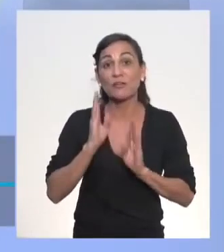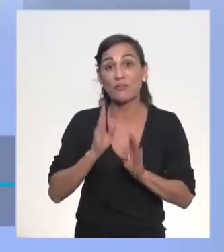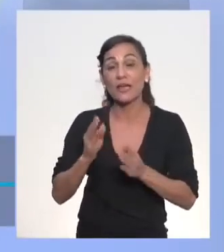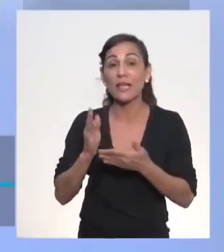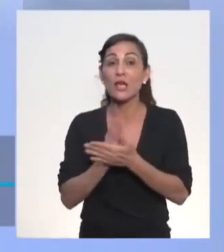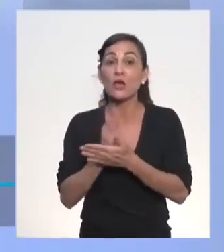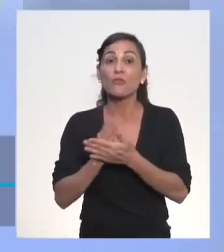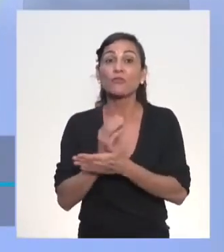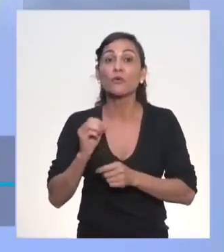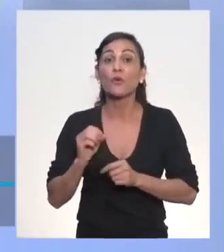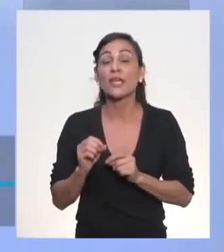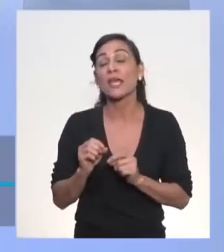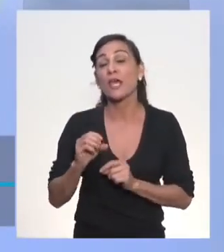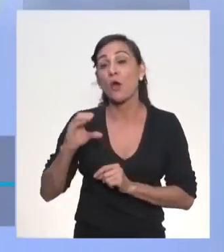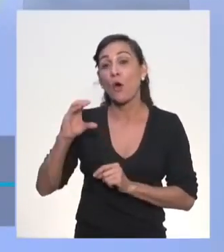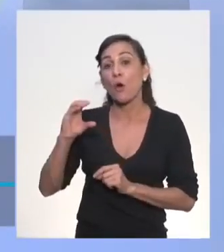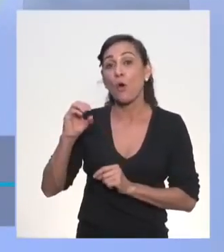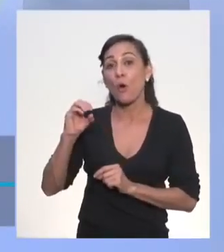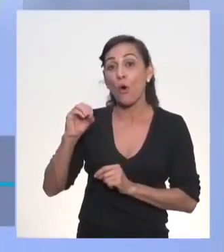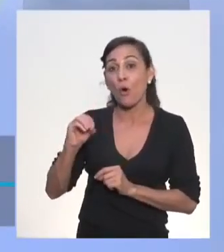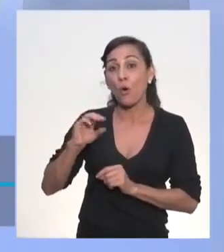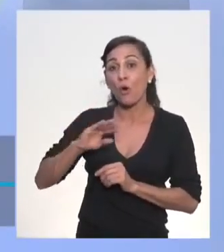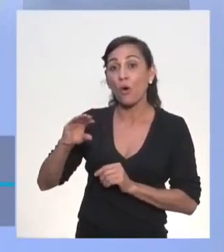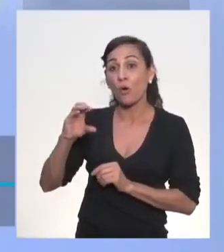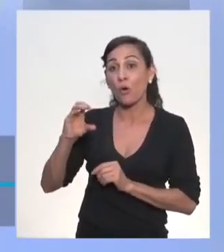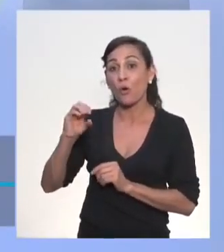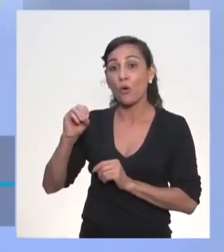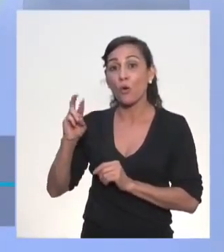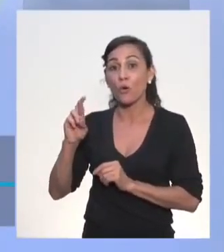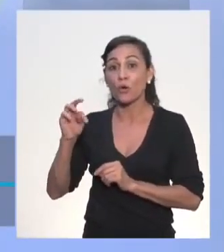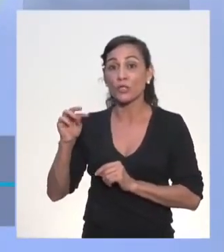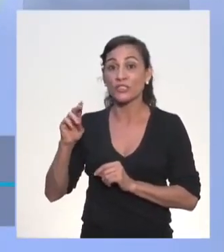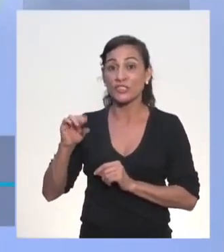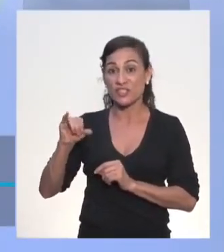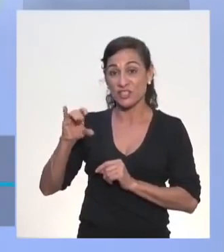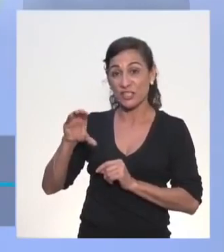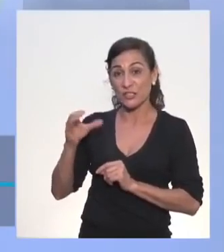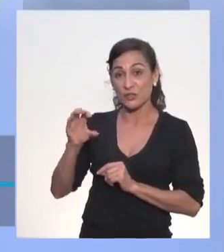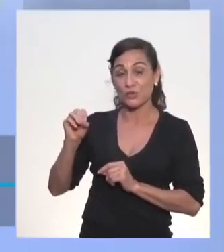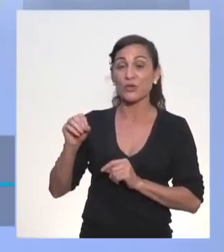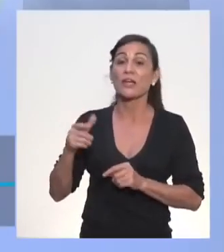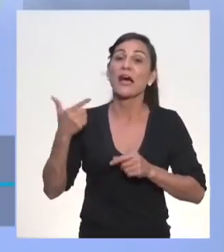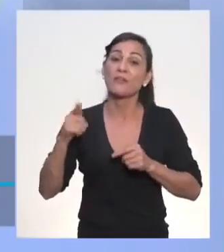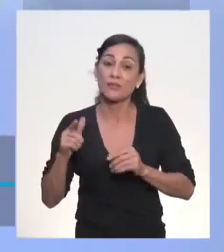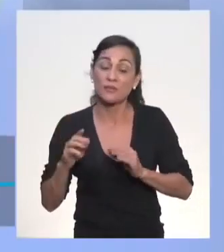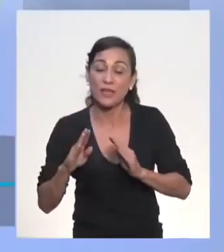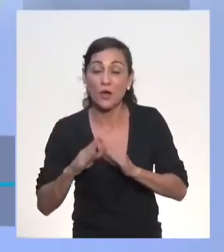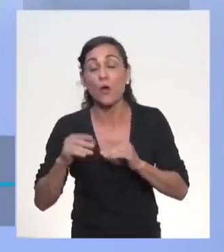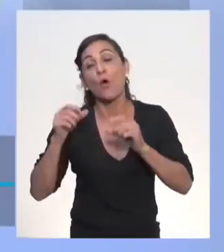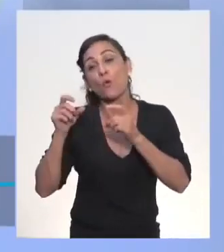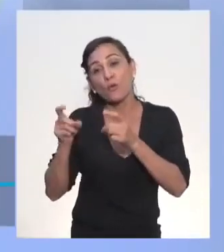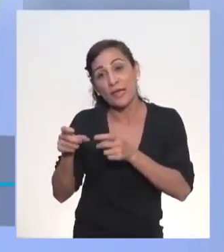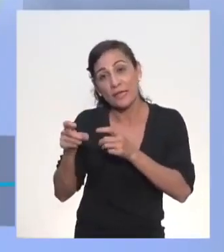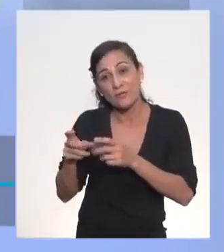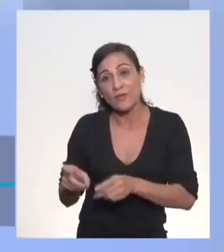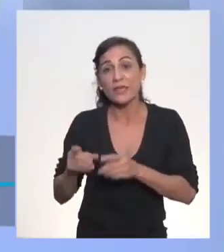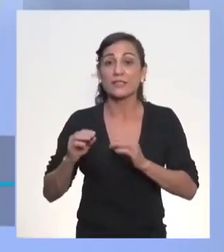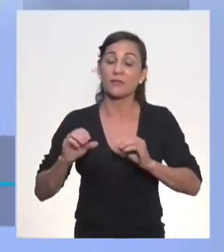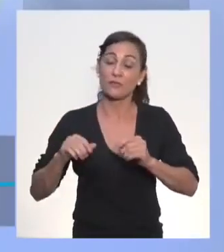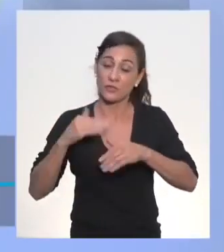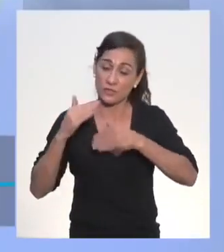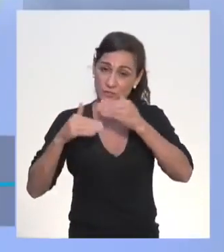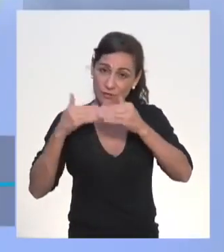O Cortiço. O tempo é cronológico. Não havia cortiço, havia uma venda, a venda prosperou, criou-se o